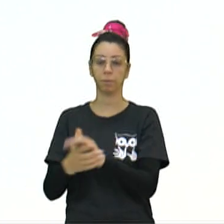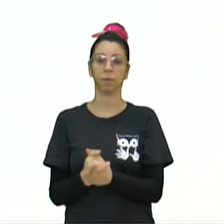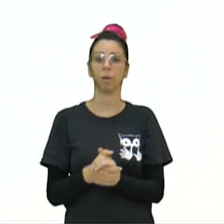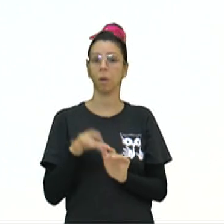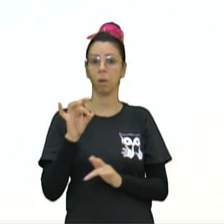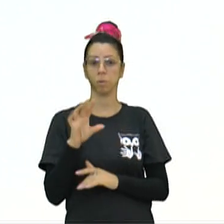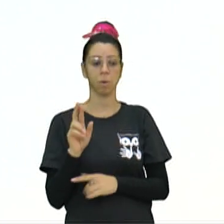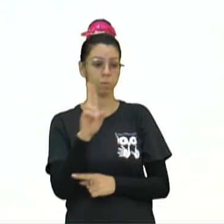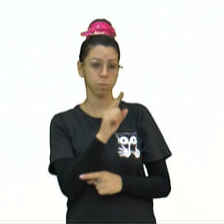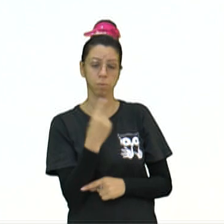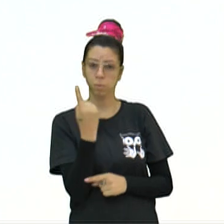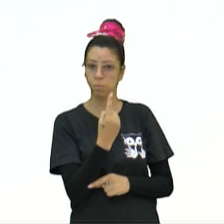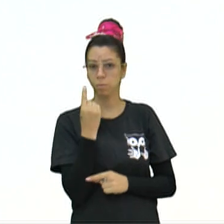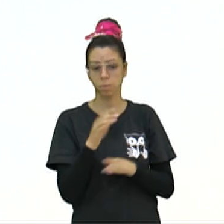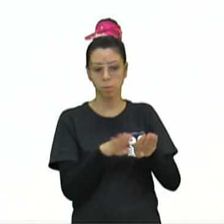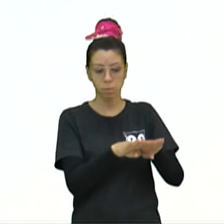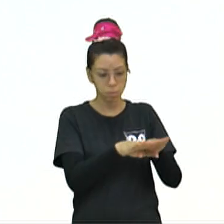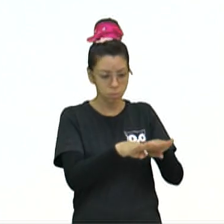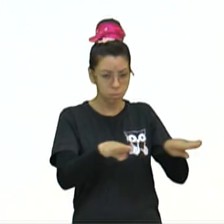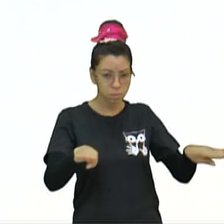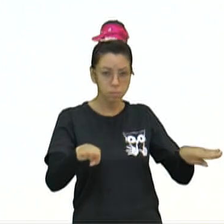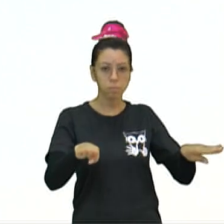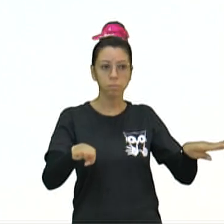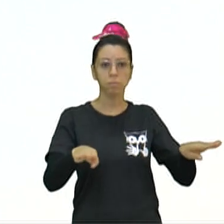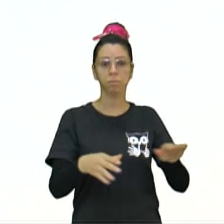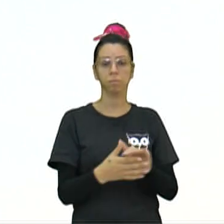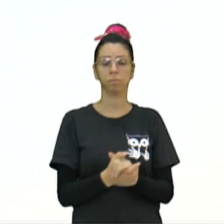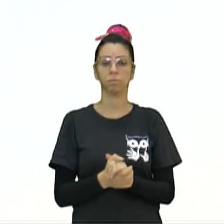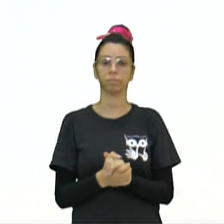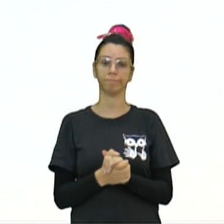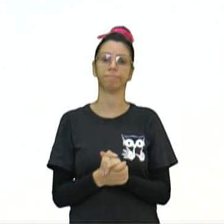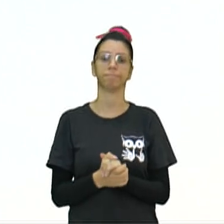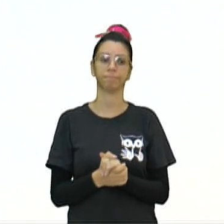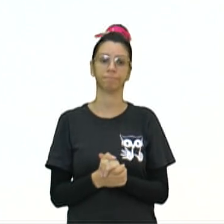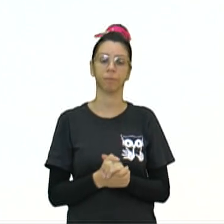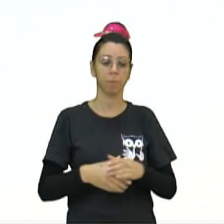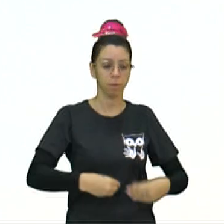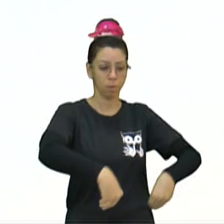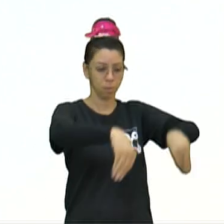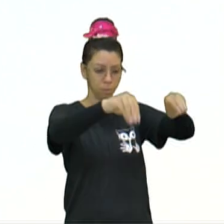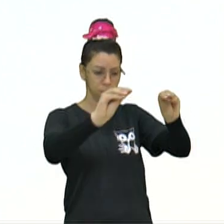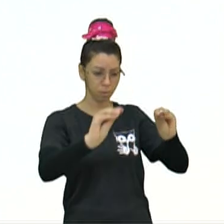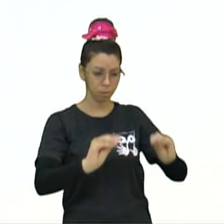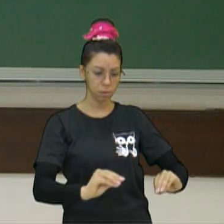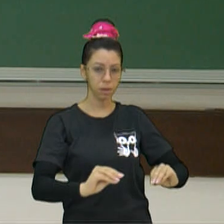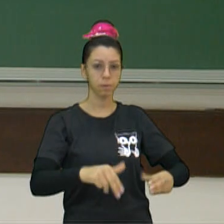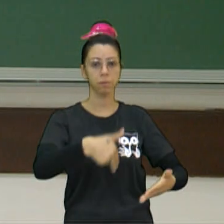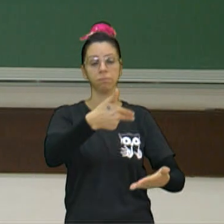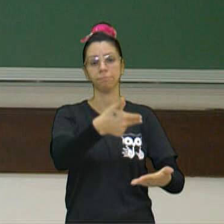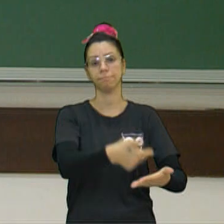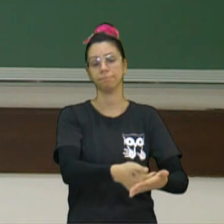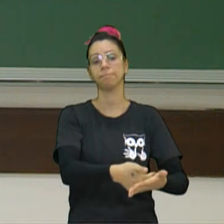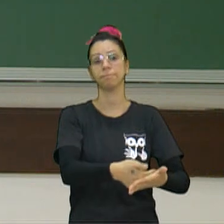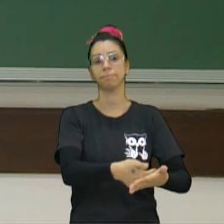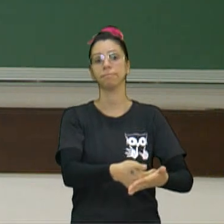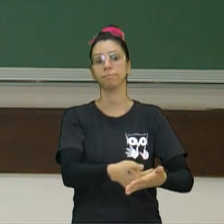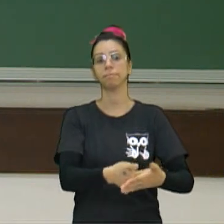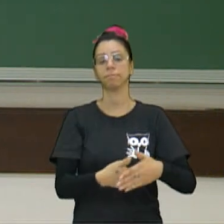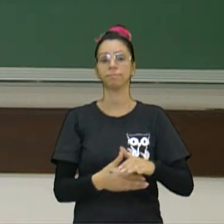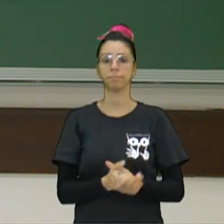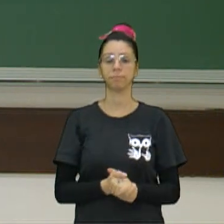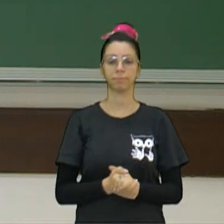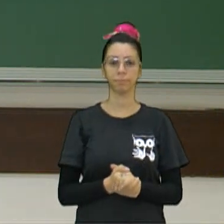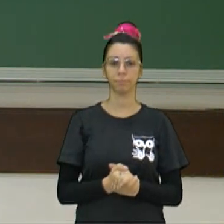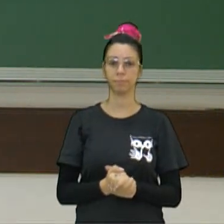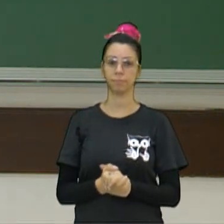chão, ali colchonetes, ou até às vezes um tatame, dependendo do local, né? Dependendo do estúdio que vai estar sendo realizado. Então, ele é realizado